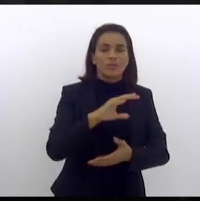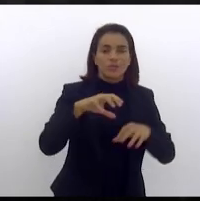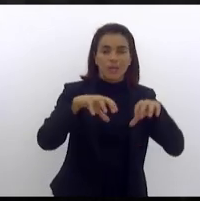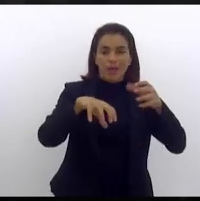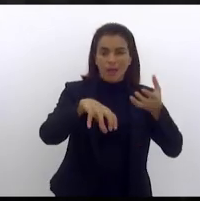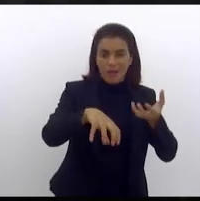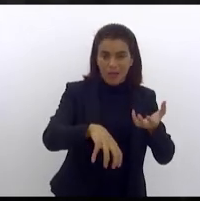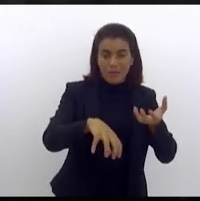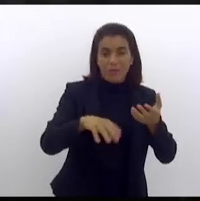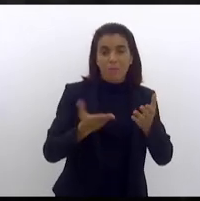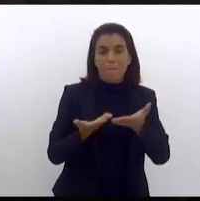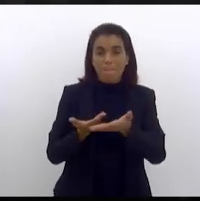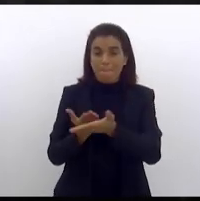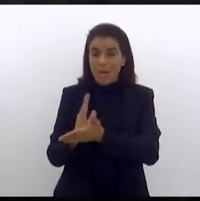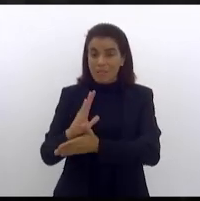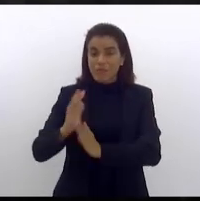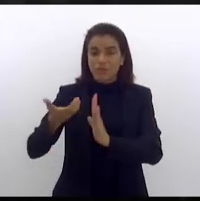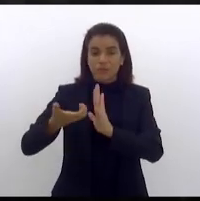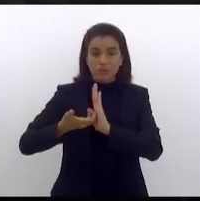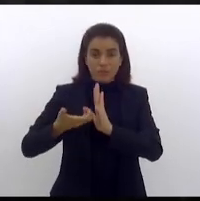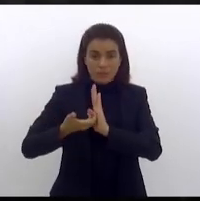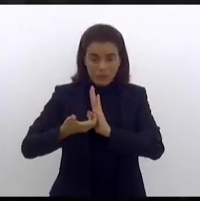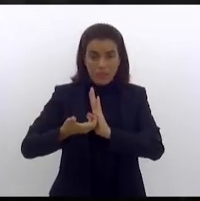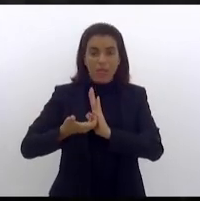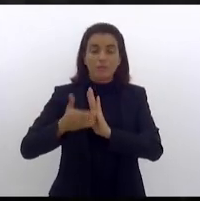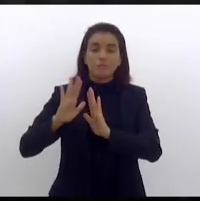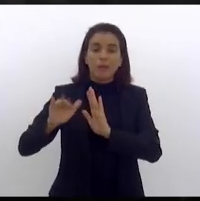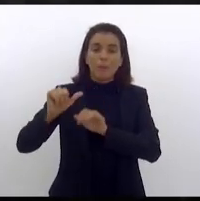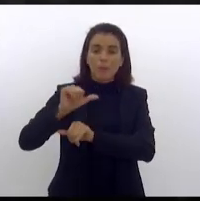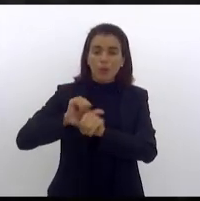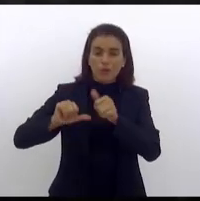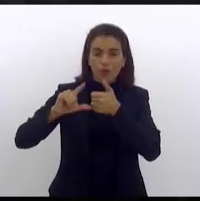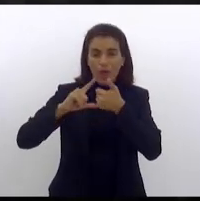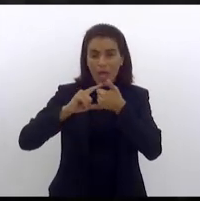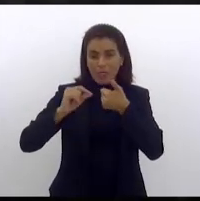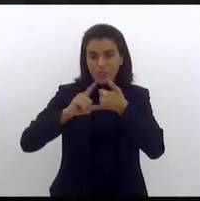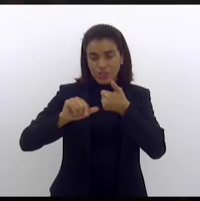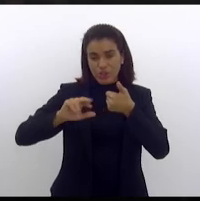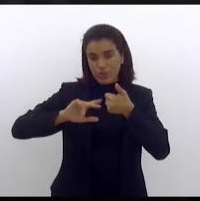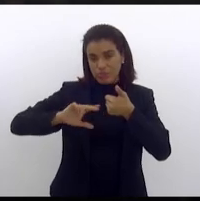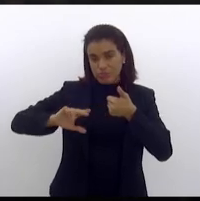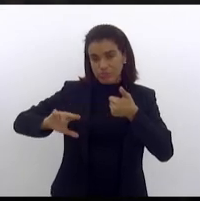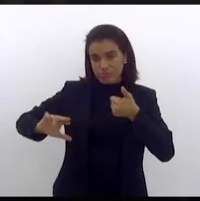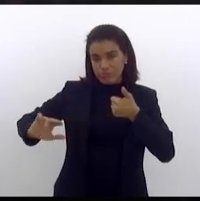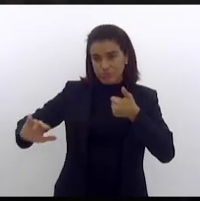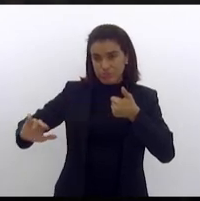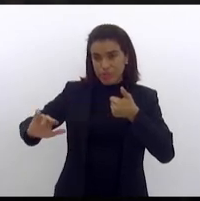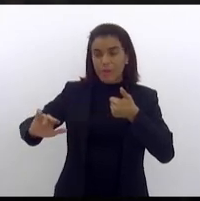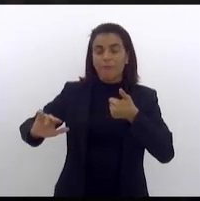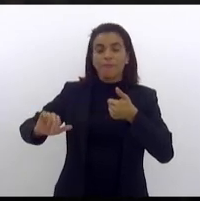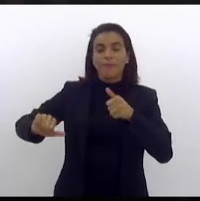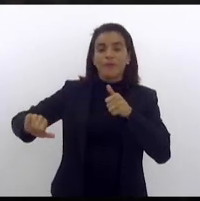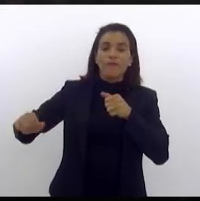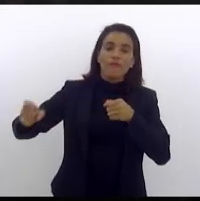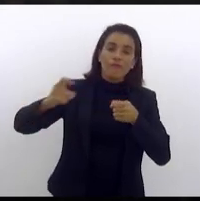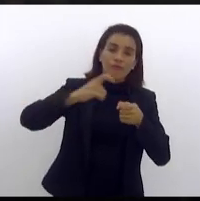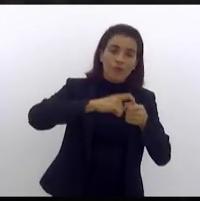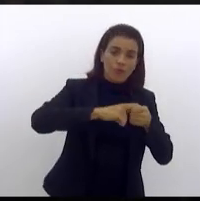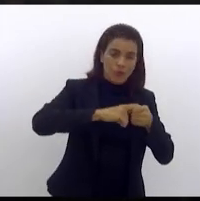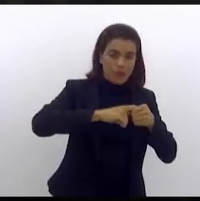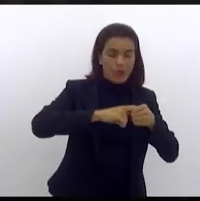mas como o Senado modificou muitos artigos daquilo que a câmara aprovou retornou paraa